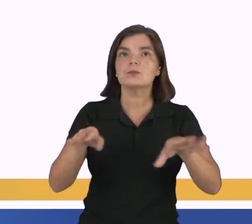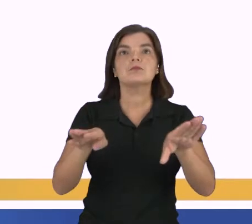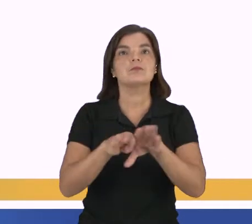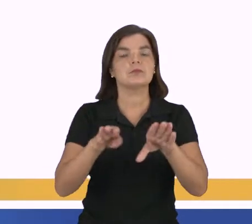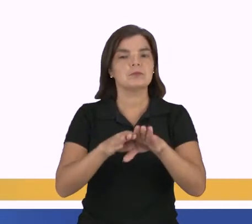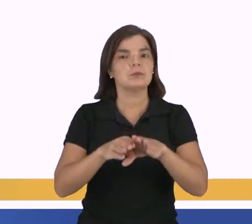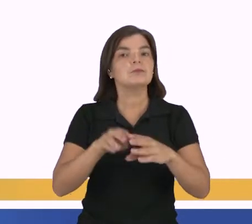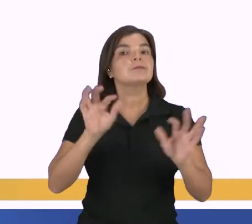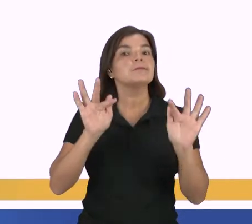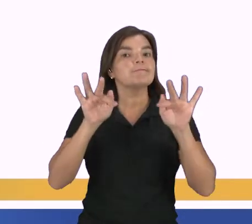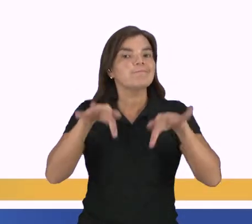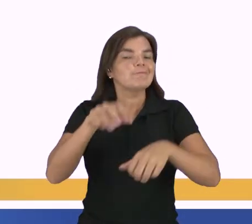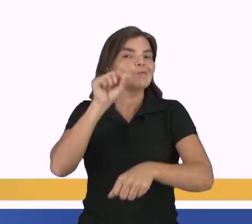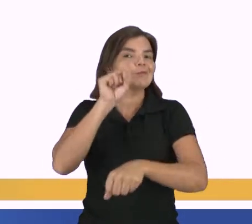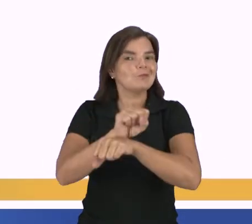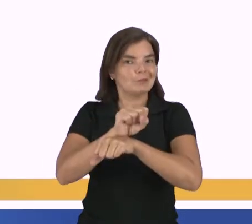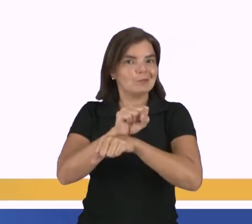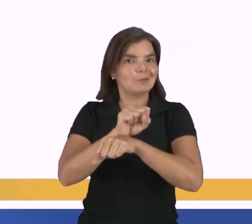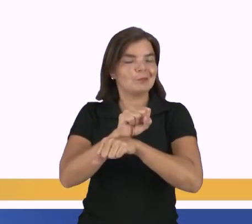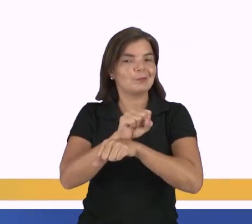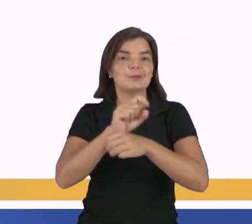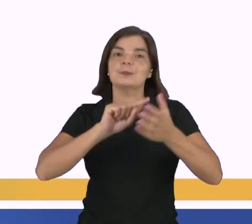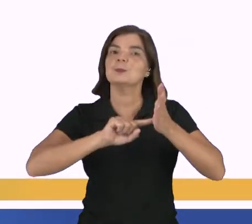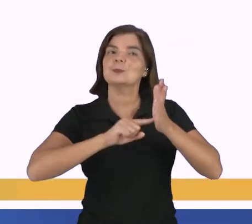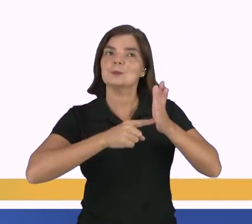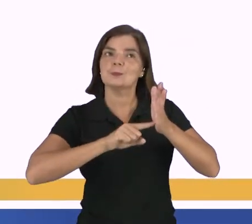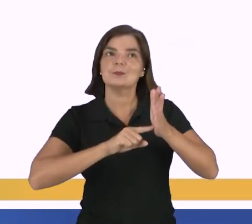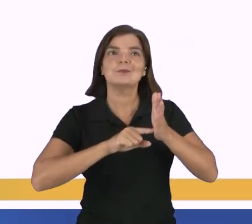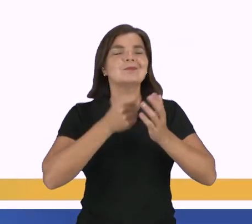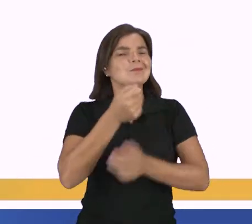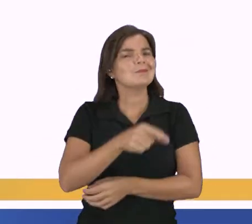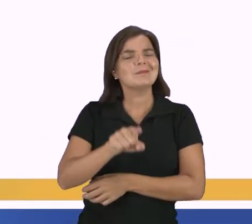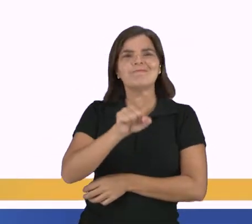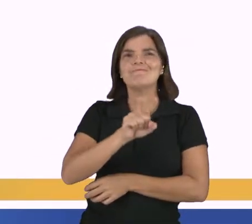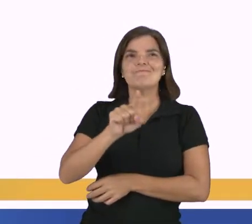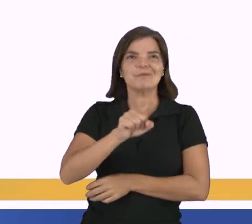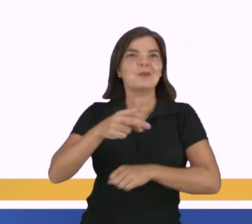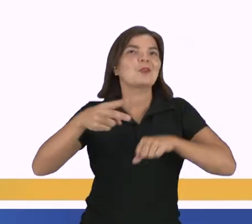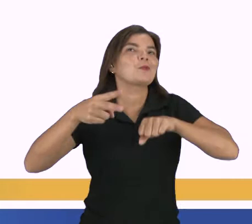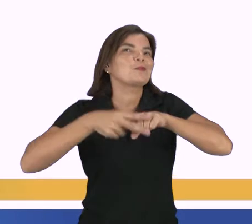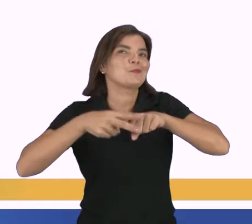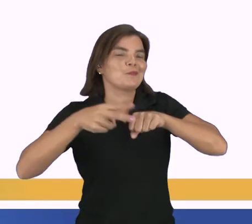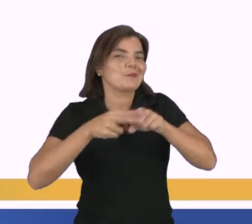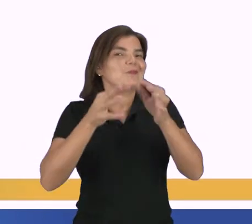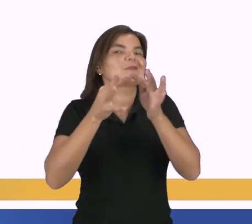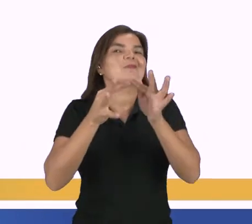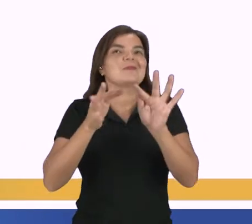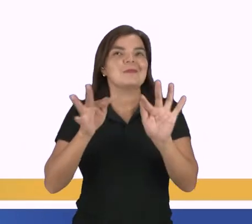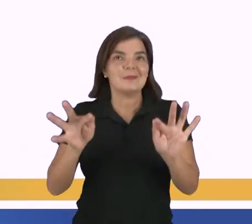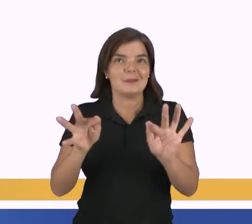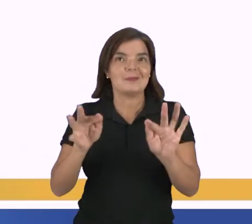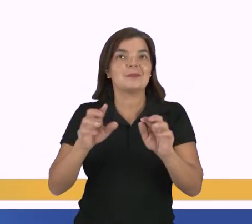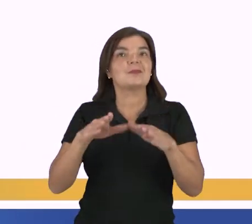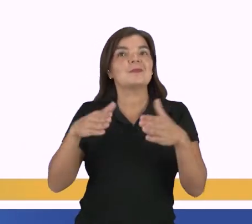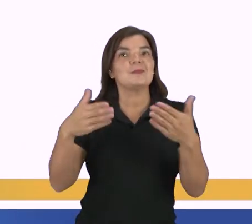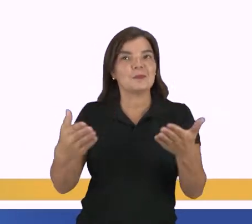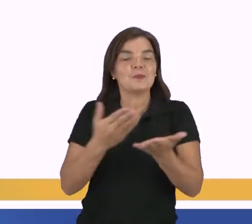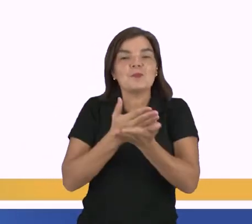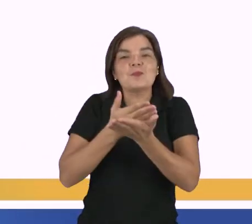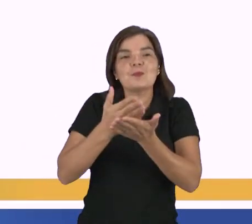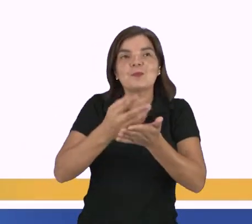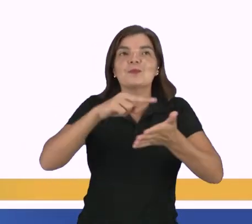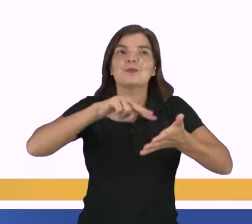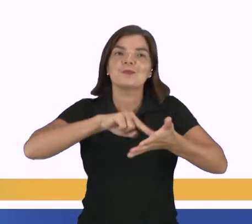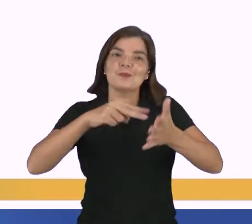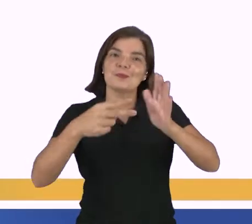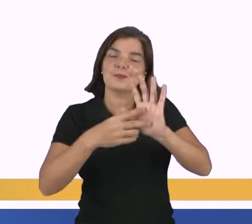pausa pontuada. Não é necessário haver verbo para a formação de uma frase quando o que foi